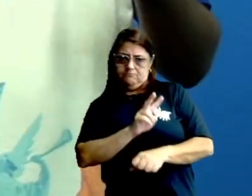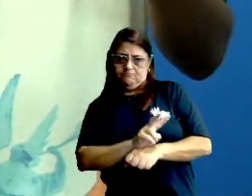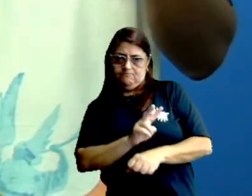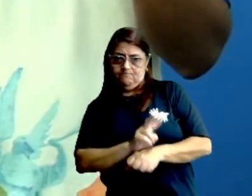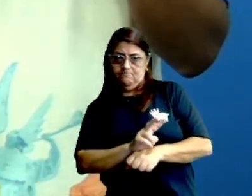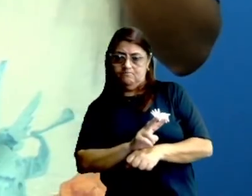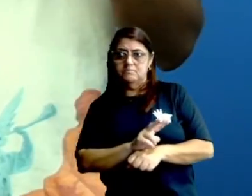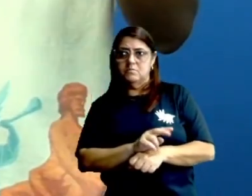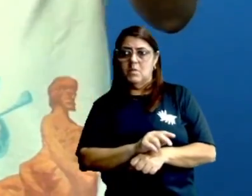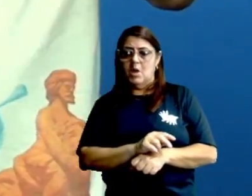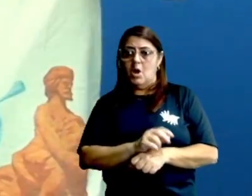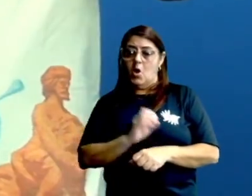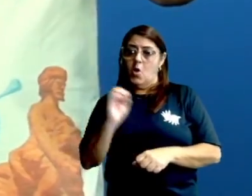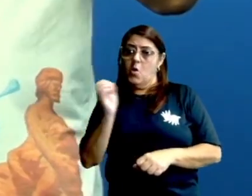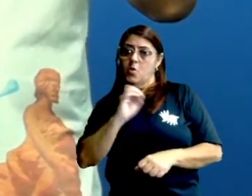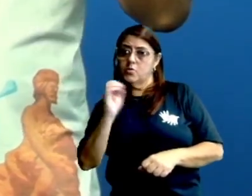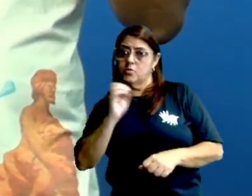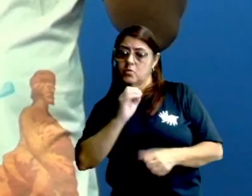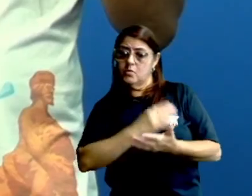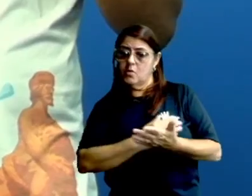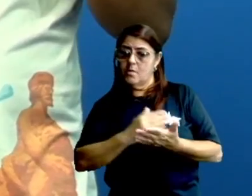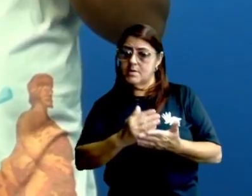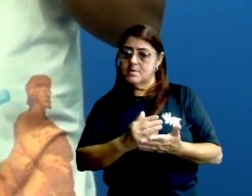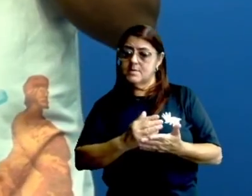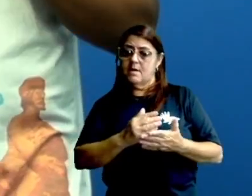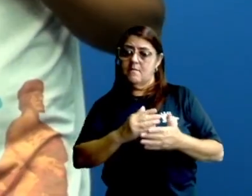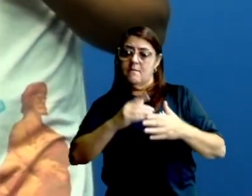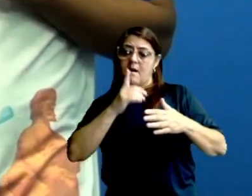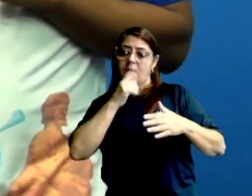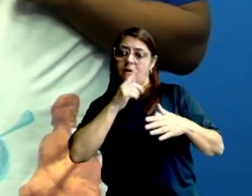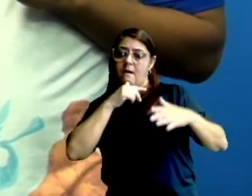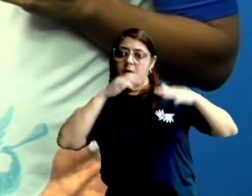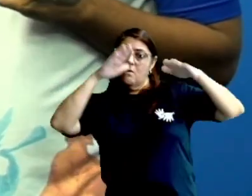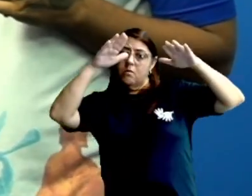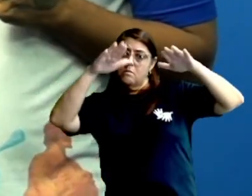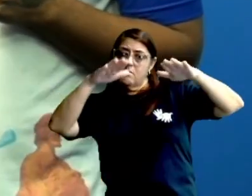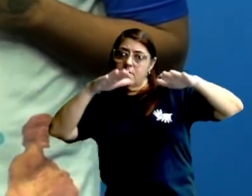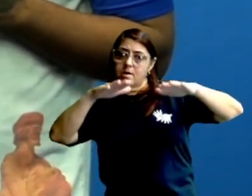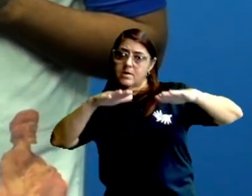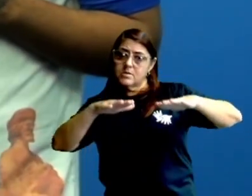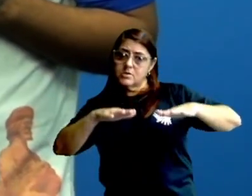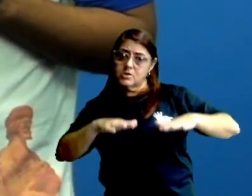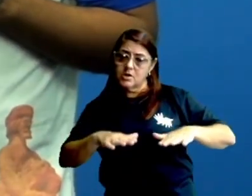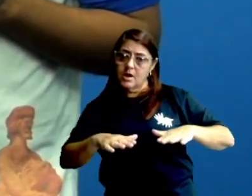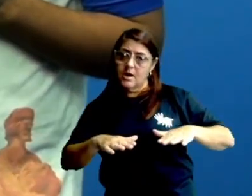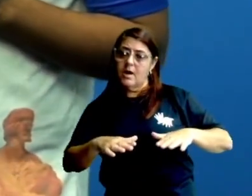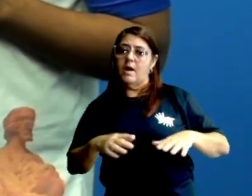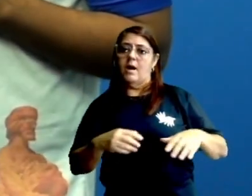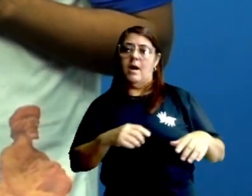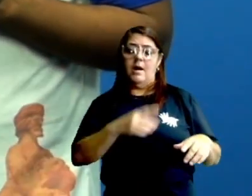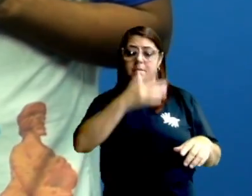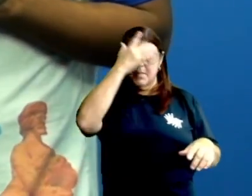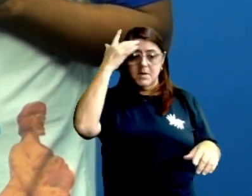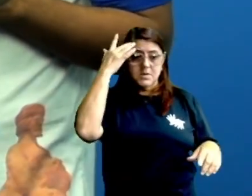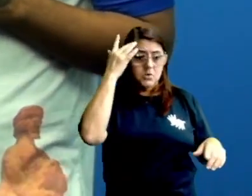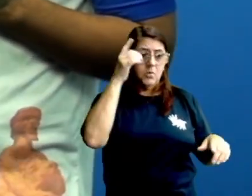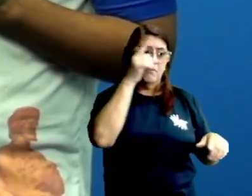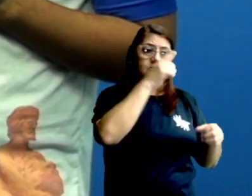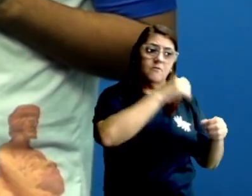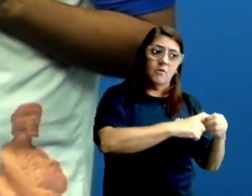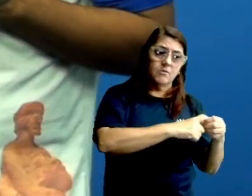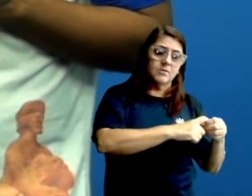agricultura a partir de outubro quando as águas baixaram os Camponeses eram eles vão trabalhar na semeadura aí eles viam